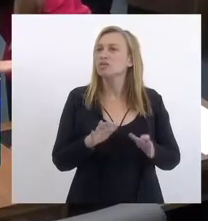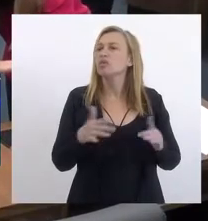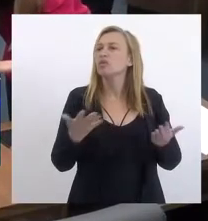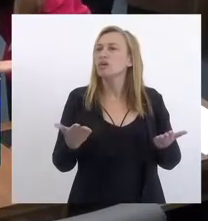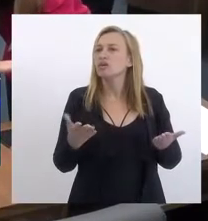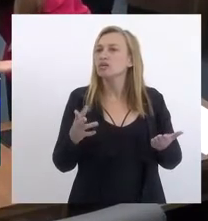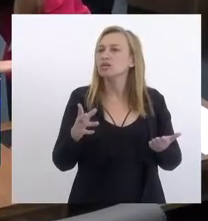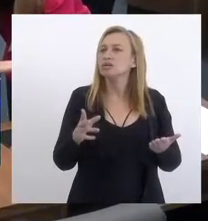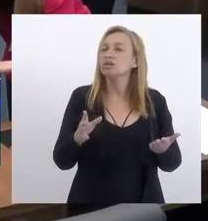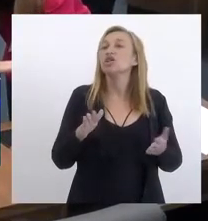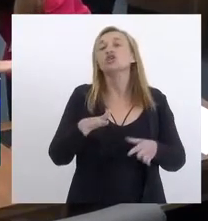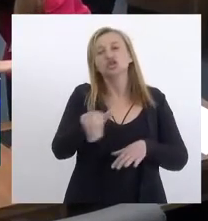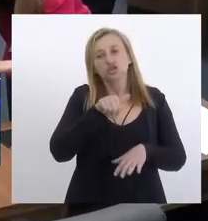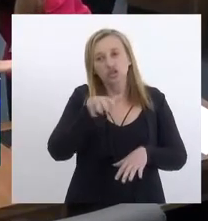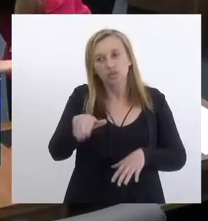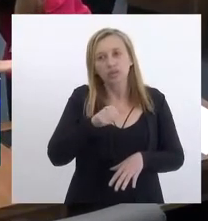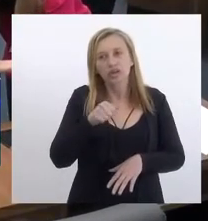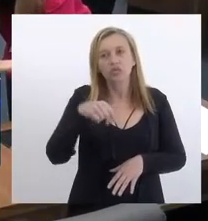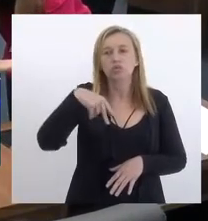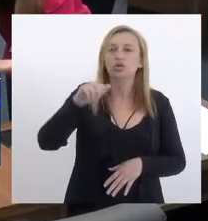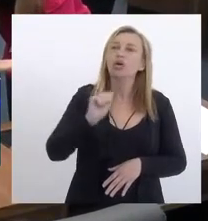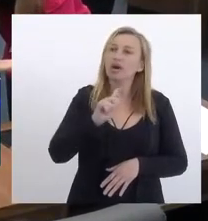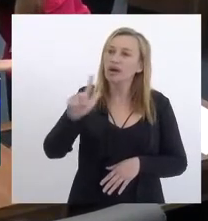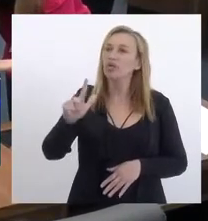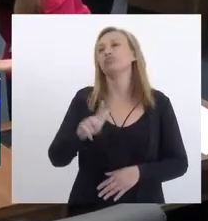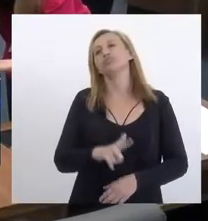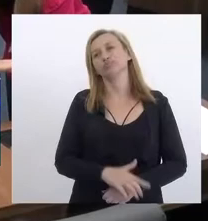Foi, deputado. Eu chamei o Noel.